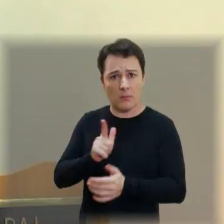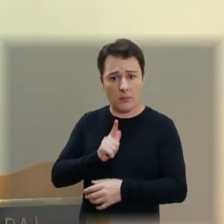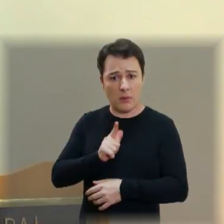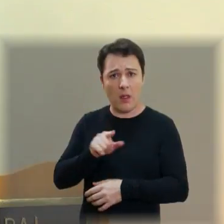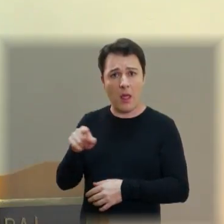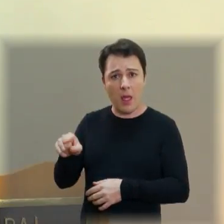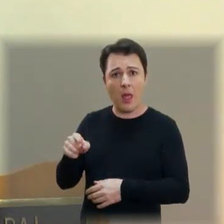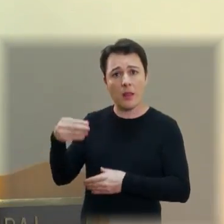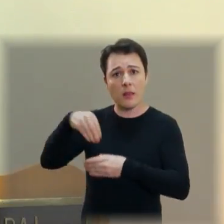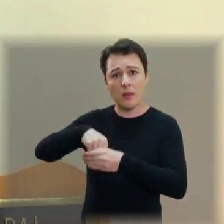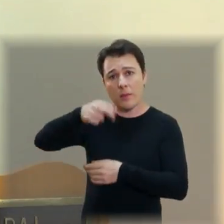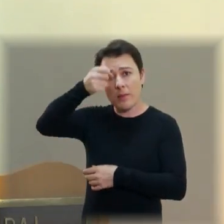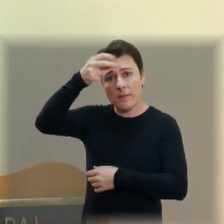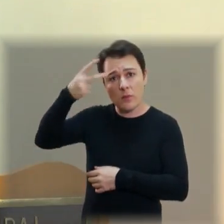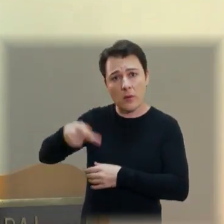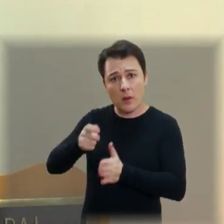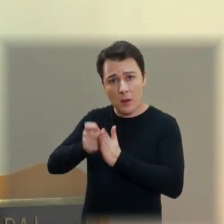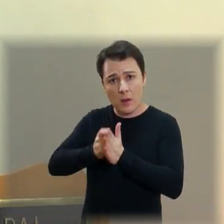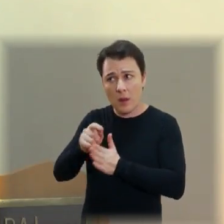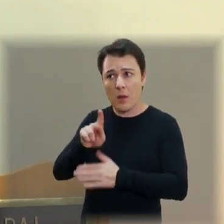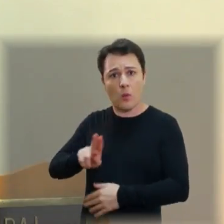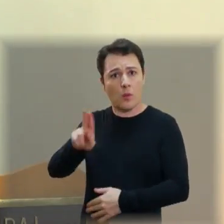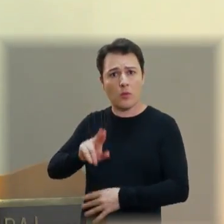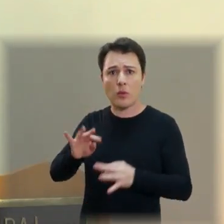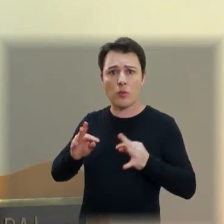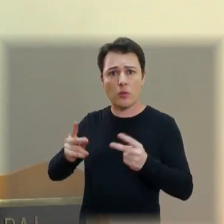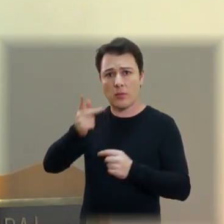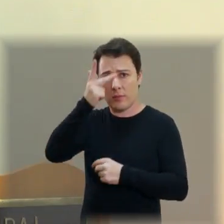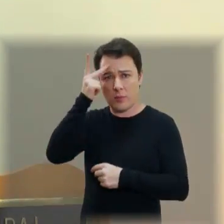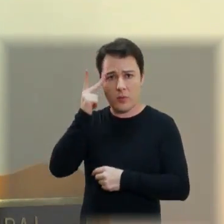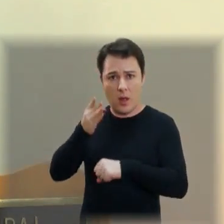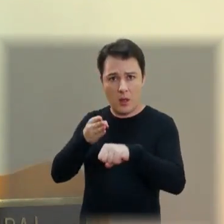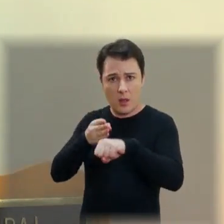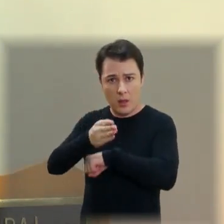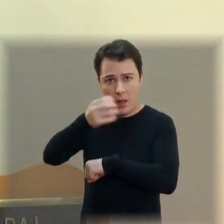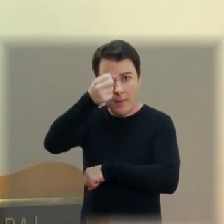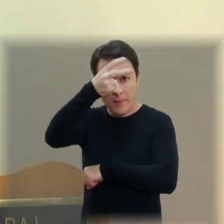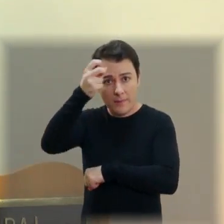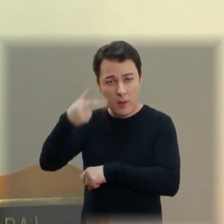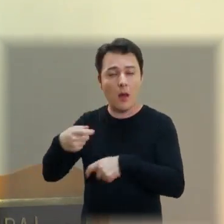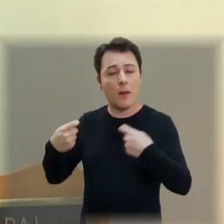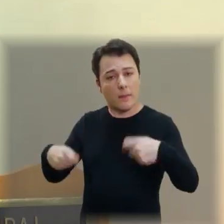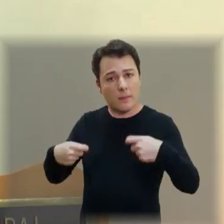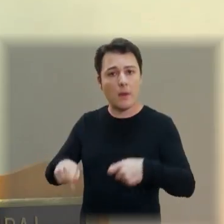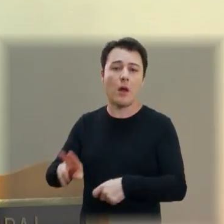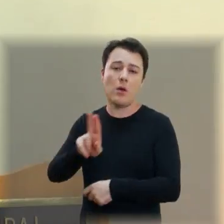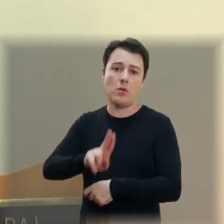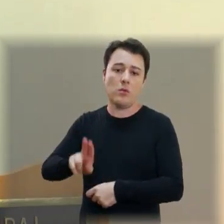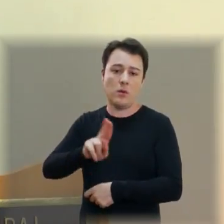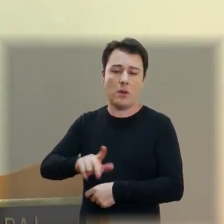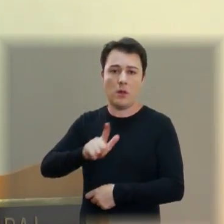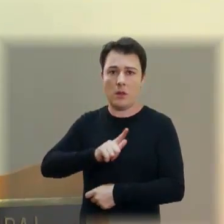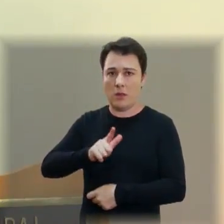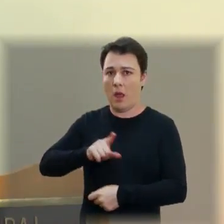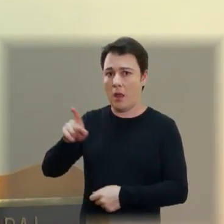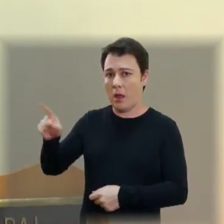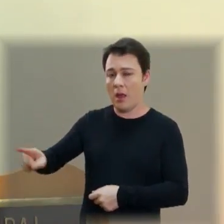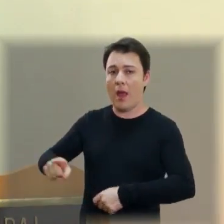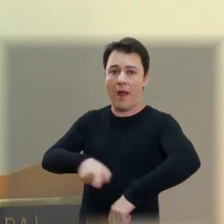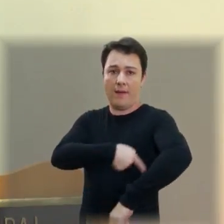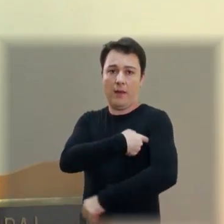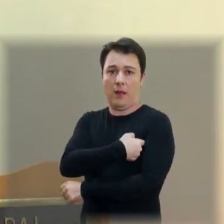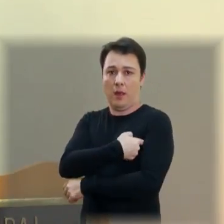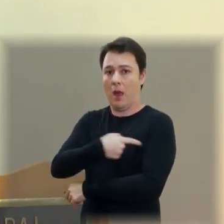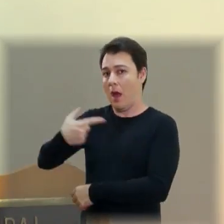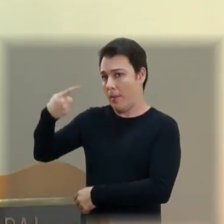na Prefeitura Municipal de Araraquara. Todas as pessoas que entram, ingressam na Prefeitura hoje, é aferida a temperatura,